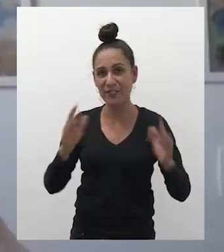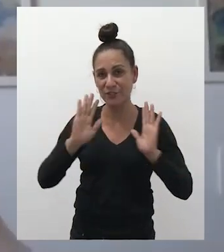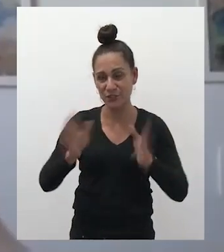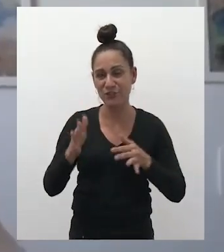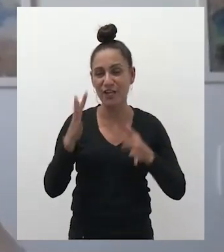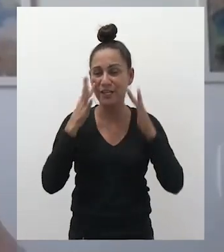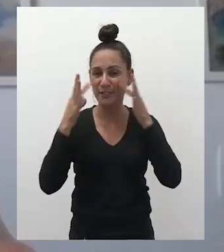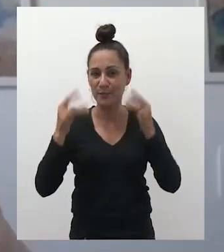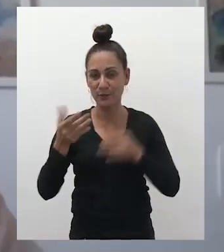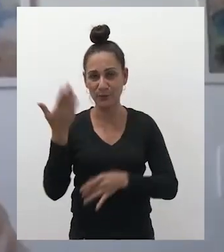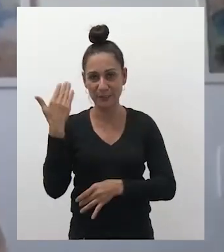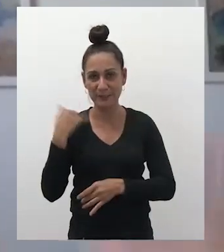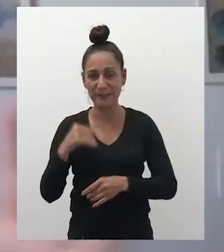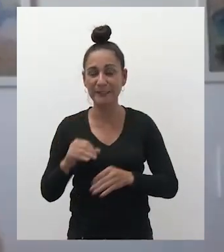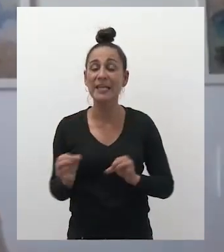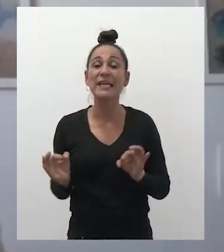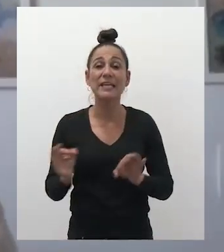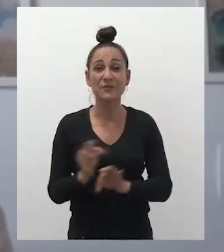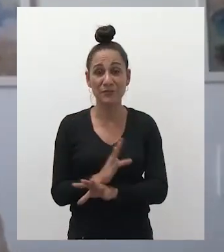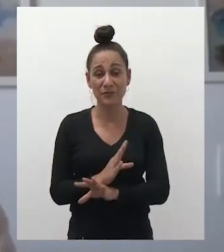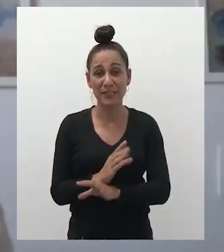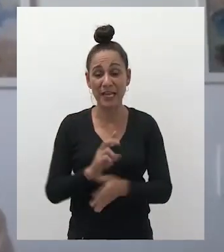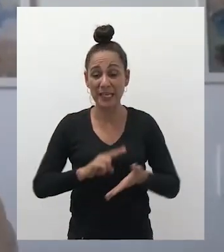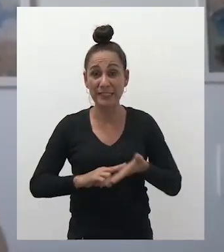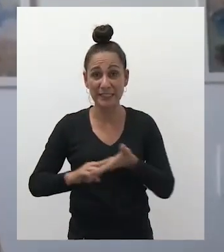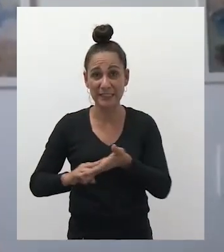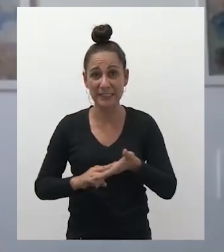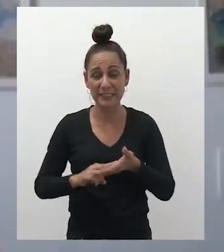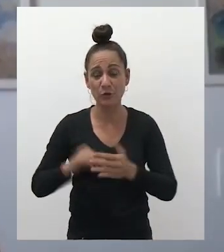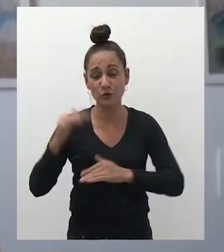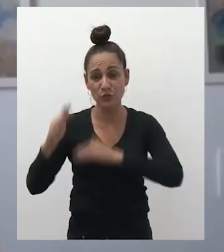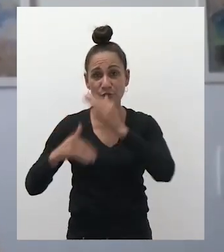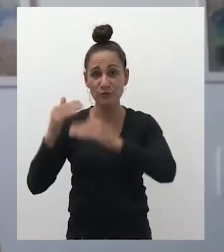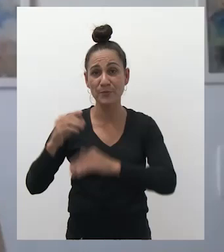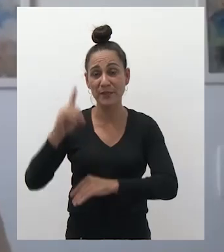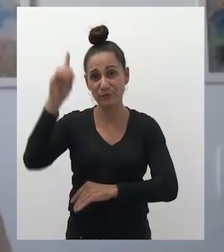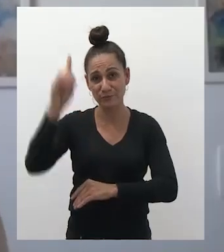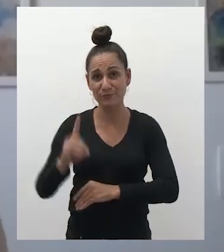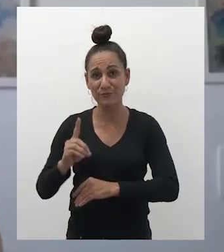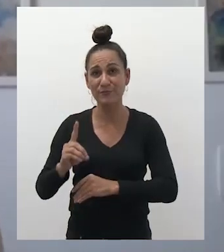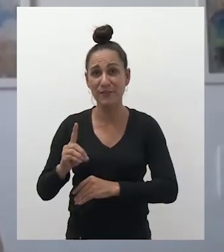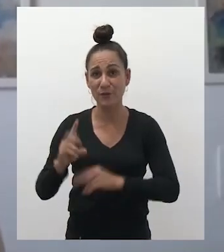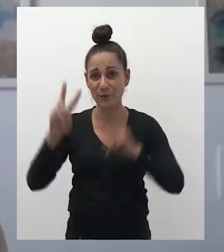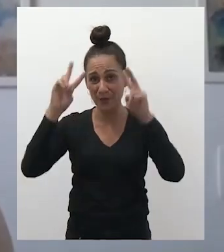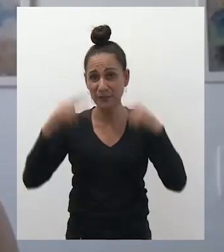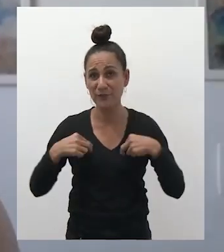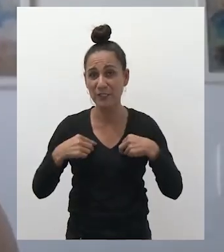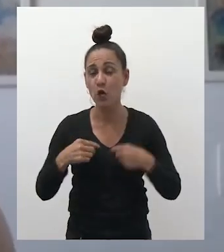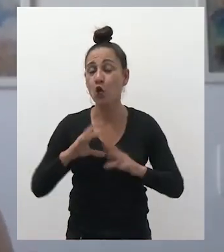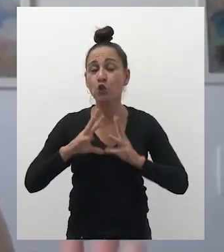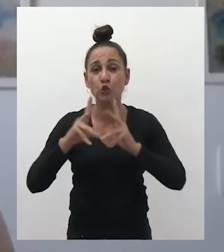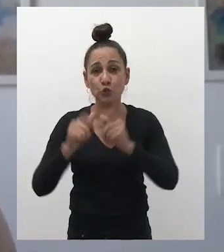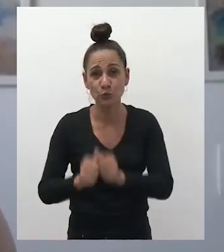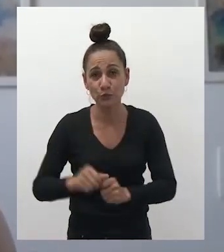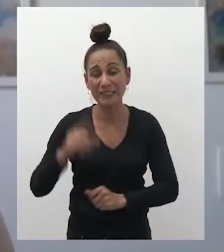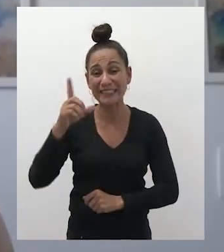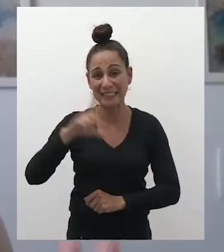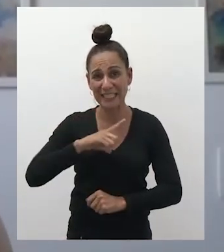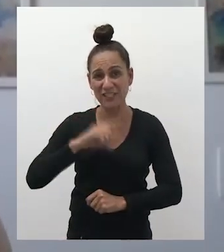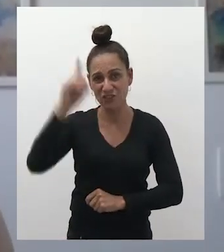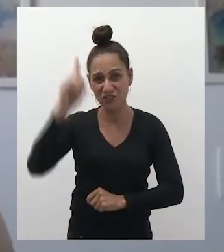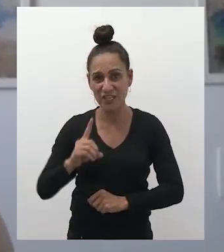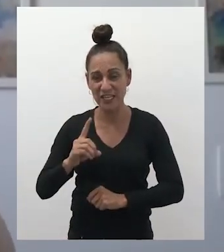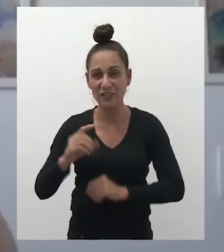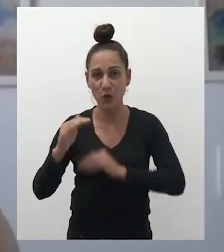conversou. Enfim, a Declaração ao Direito ao Desenvolvimento fala isso. Olha, todo mundo tem direito ao progresso, e esse